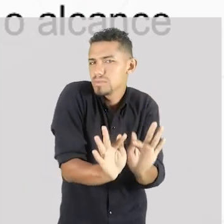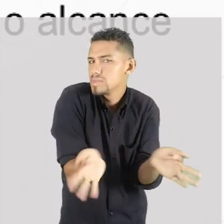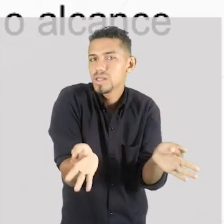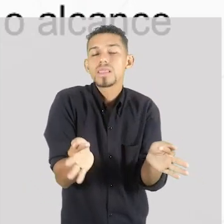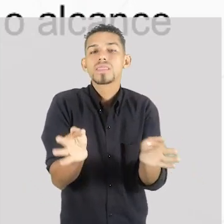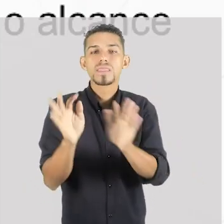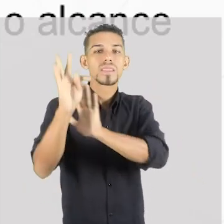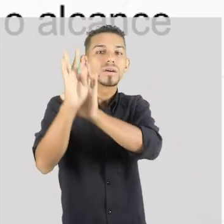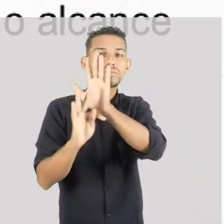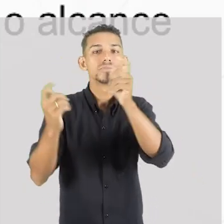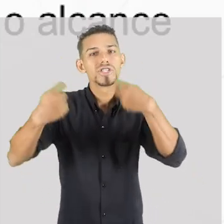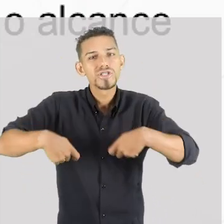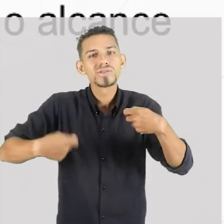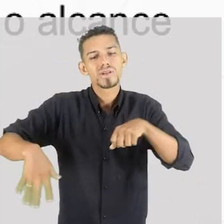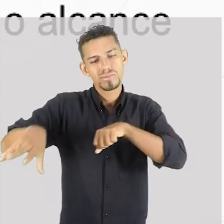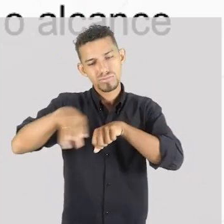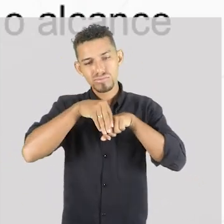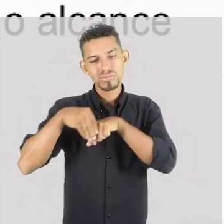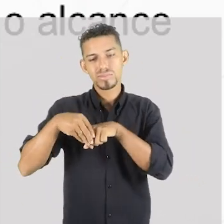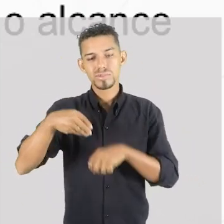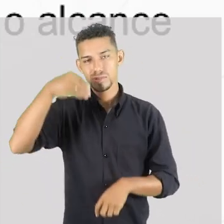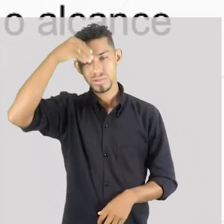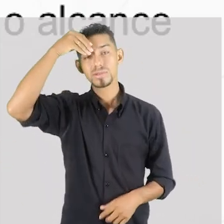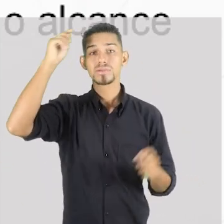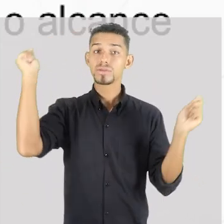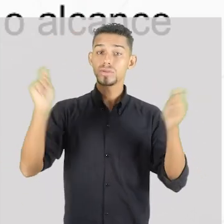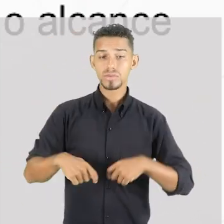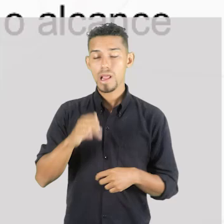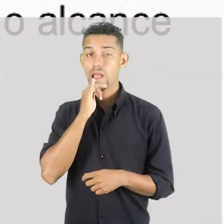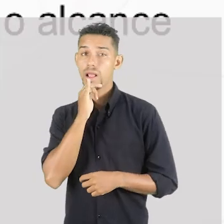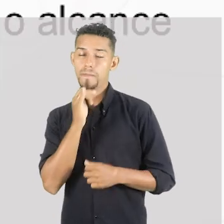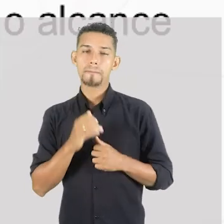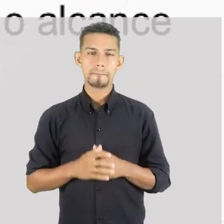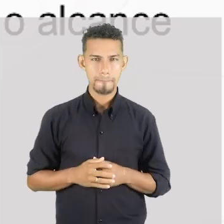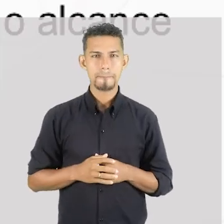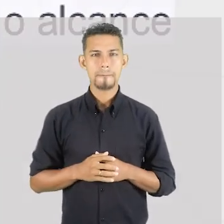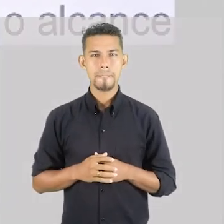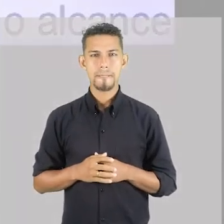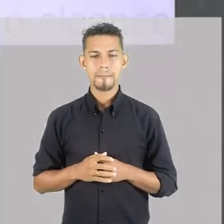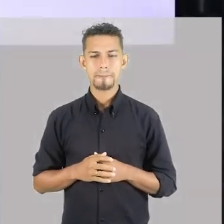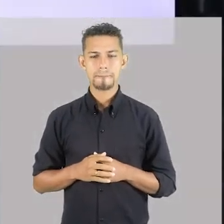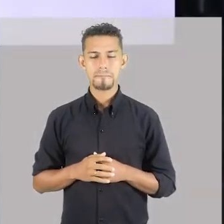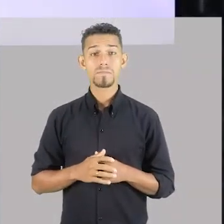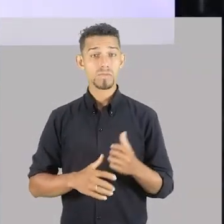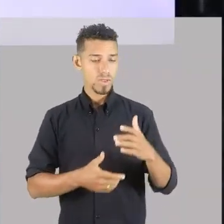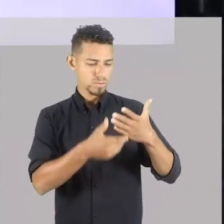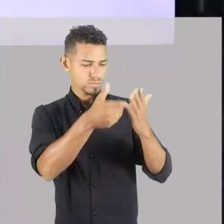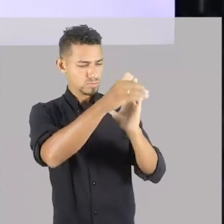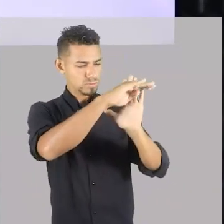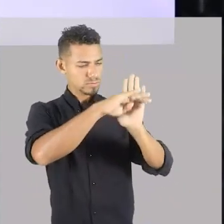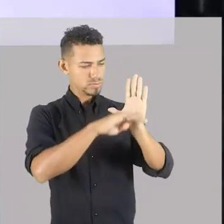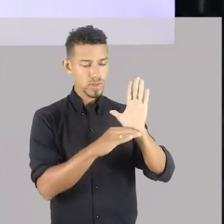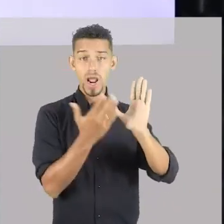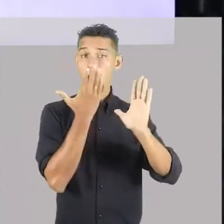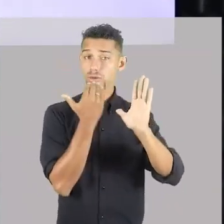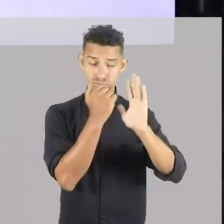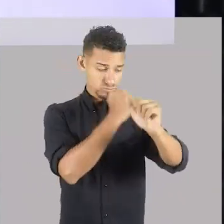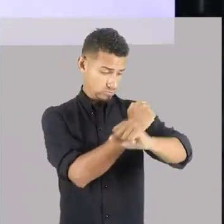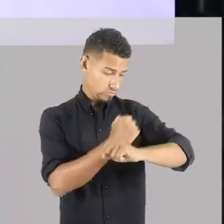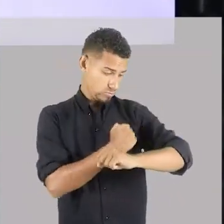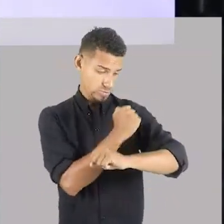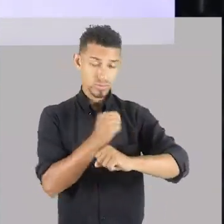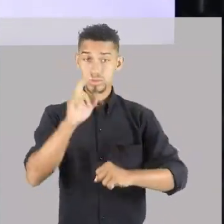que precisam ser reconhecidas. Quando você pega, por exemplo, uma receita culinária, vou pegar o gênero,